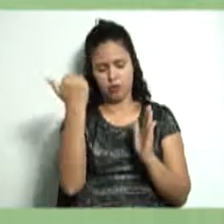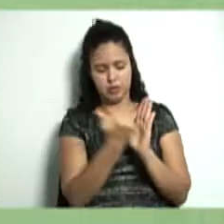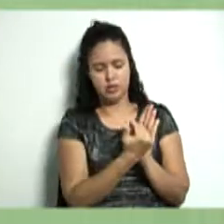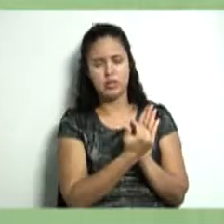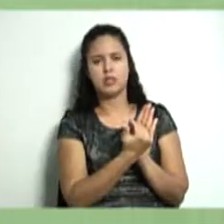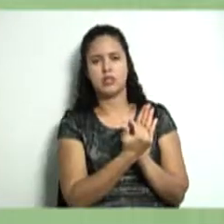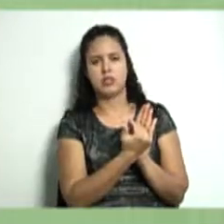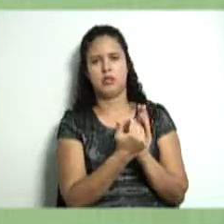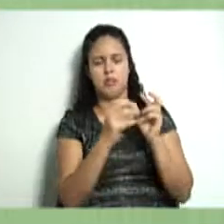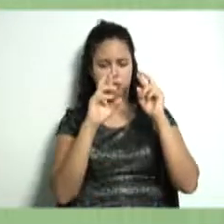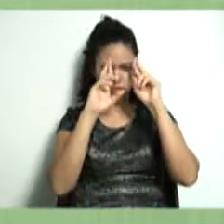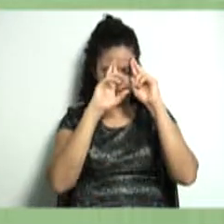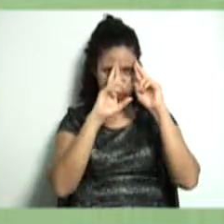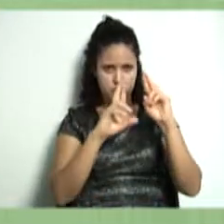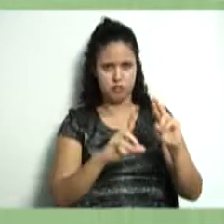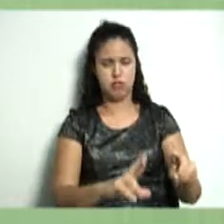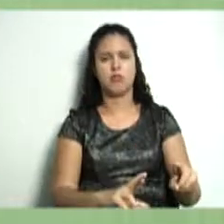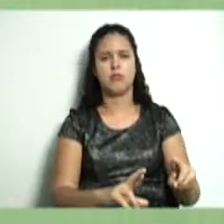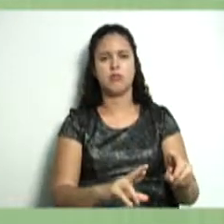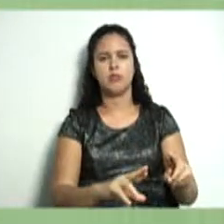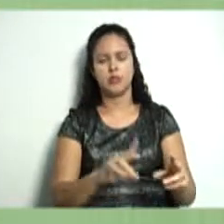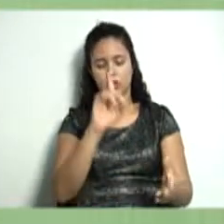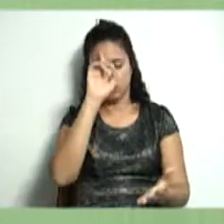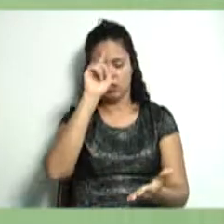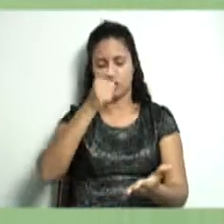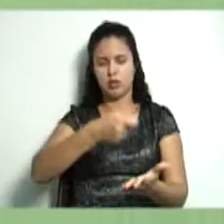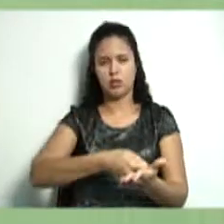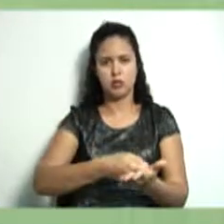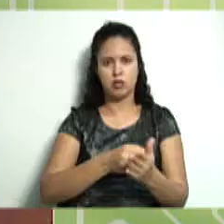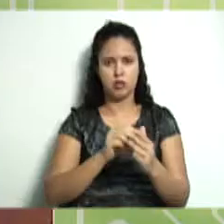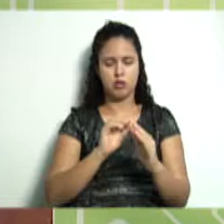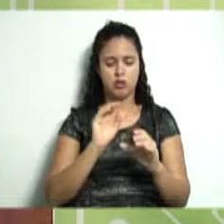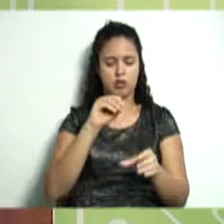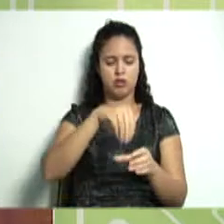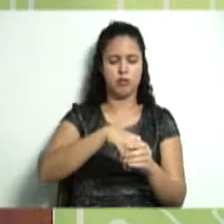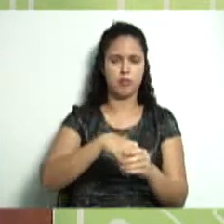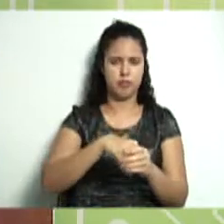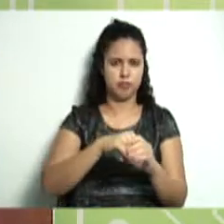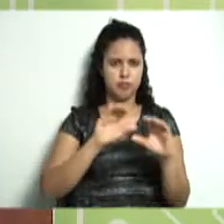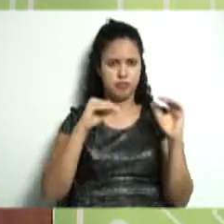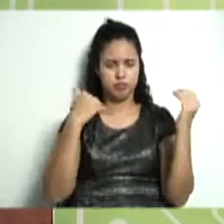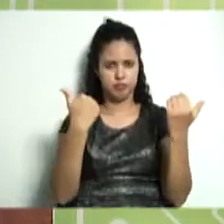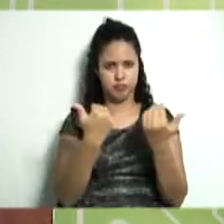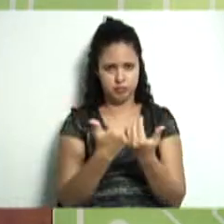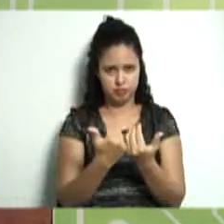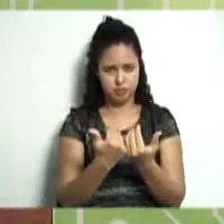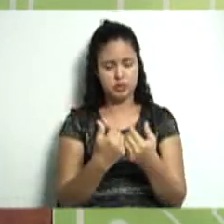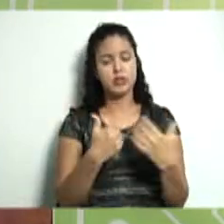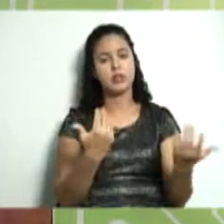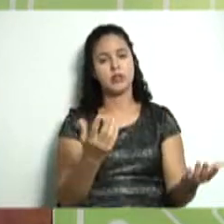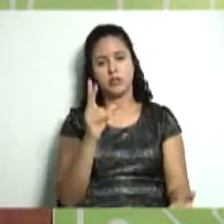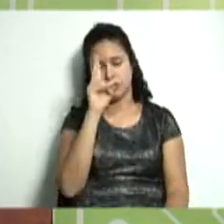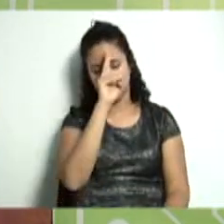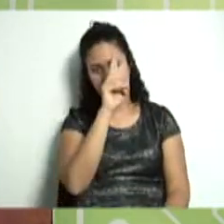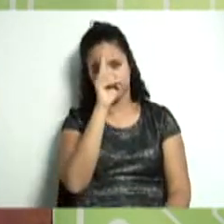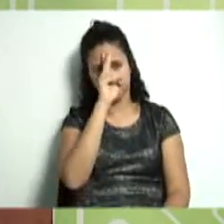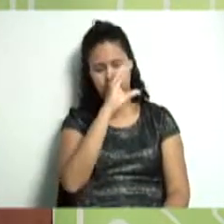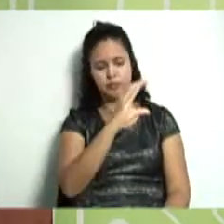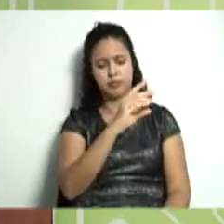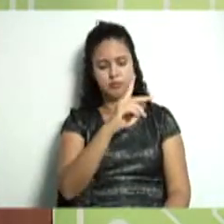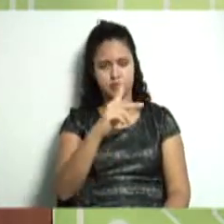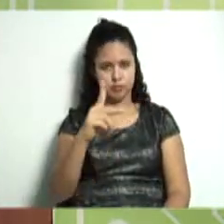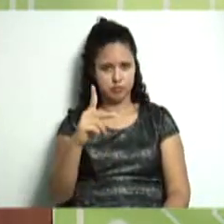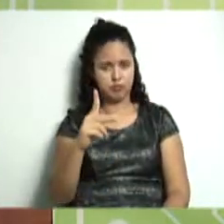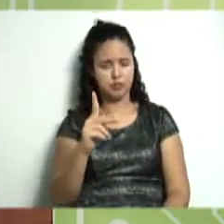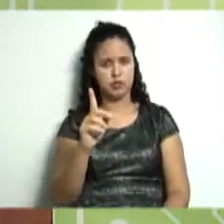da maioria. Lembra aqui que a cooperativa, ela funciona democraticamente. Então, o voto